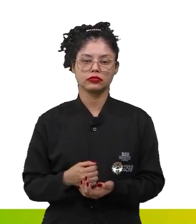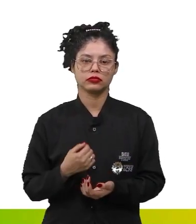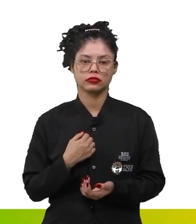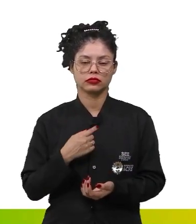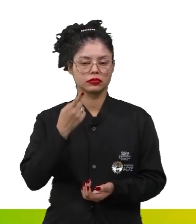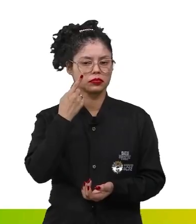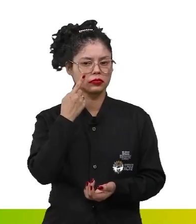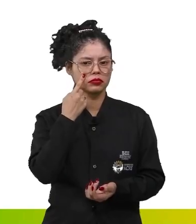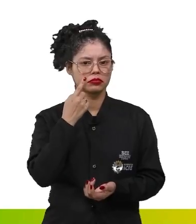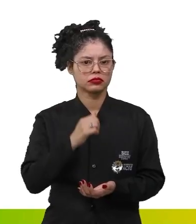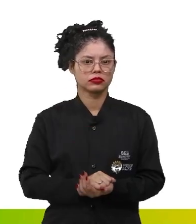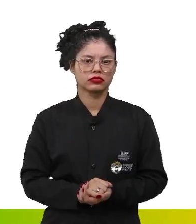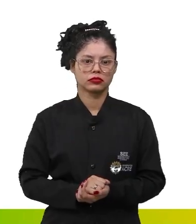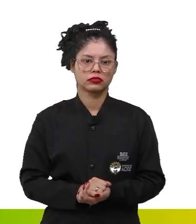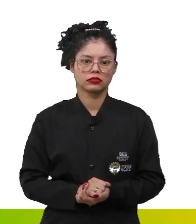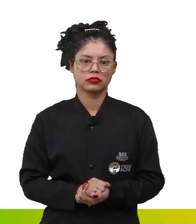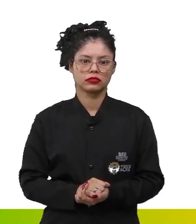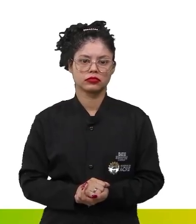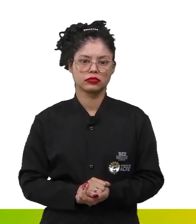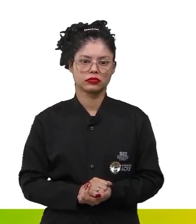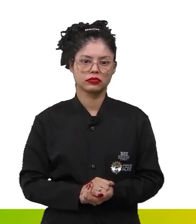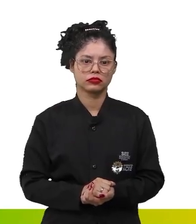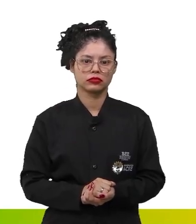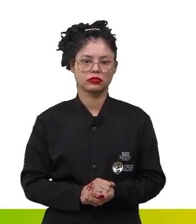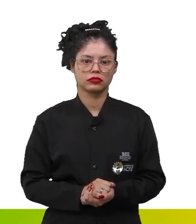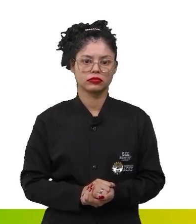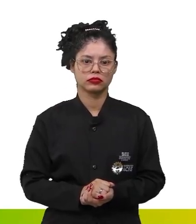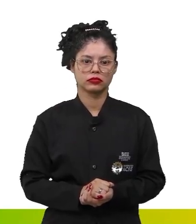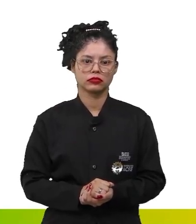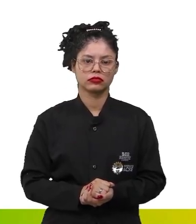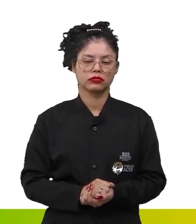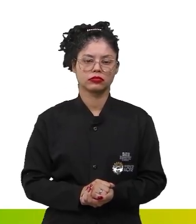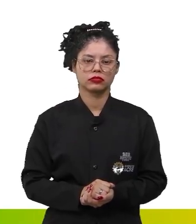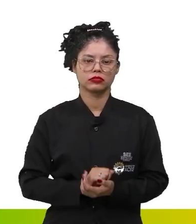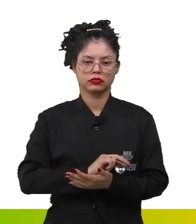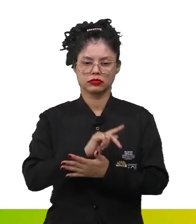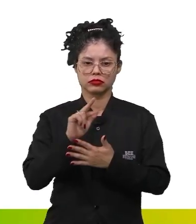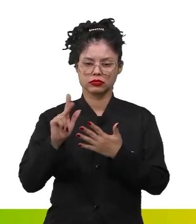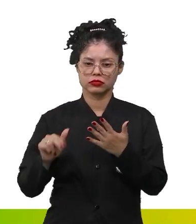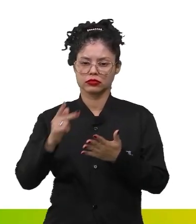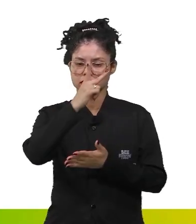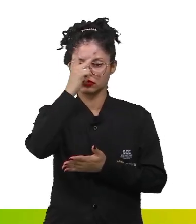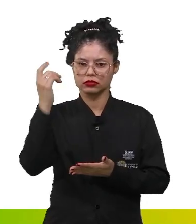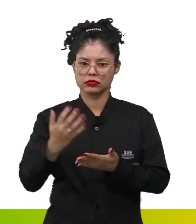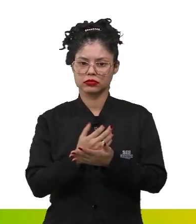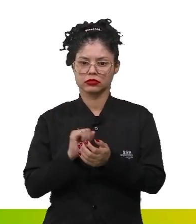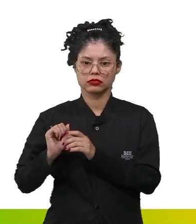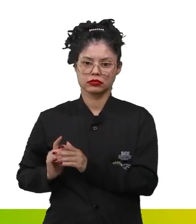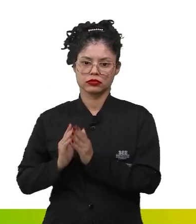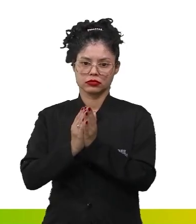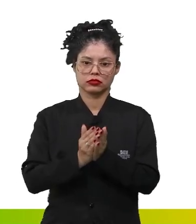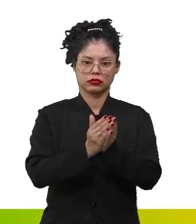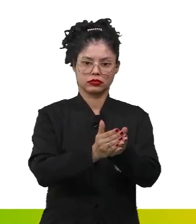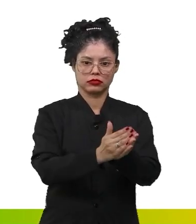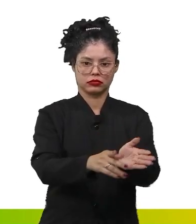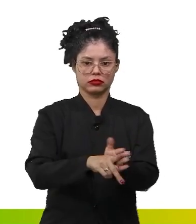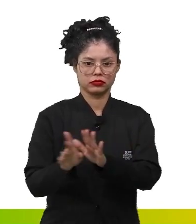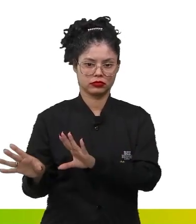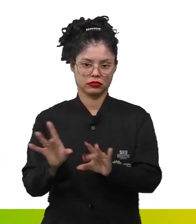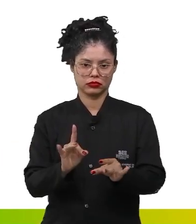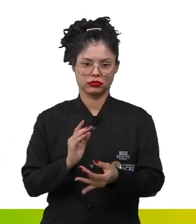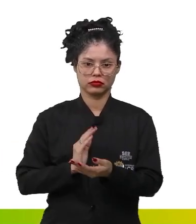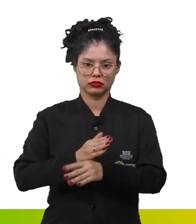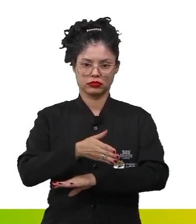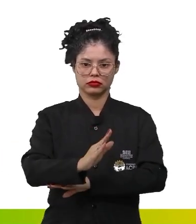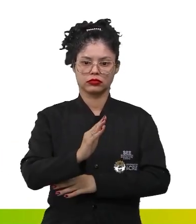ela observa, vê a Síria pegando fogo aqui, vê várias pessoas se retirando através da travessia